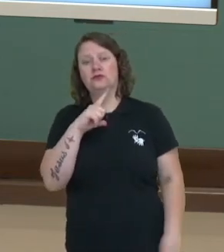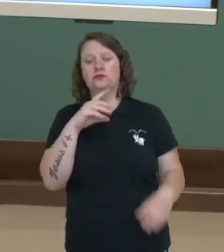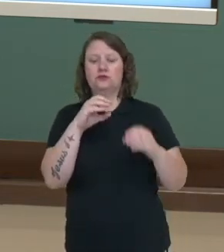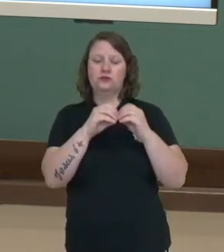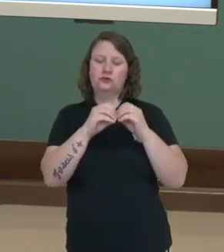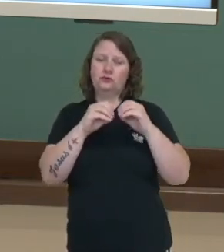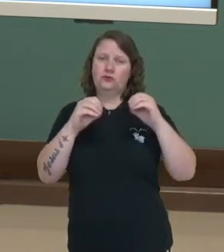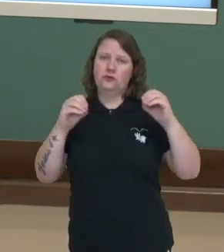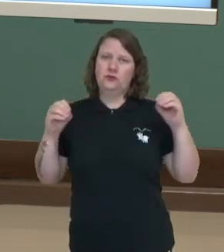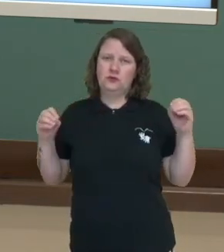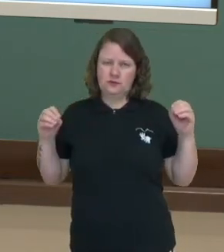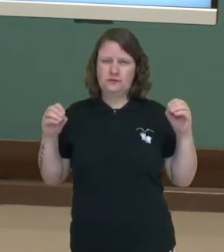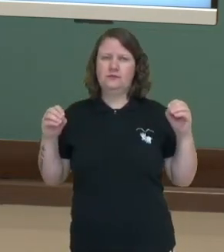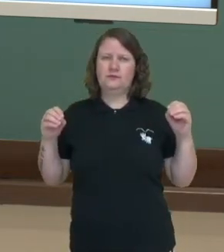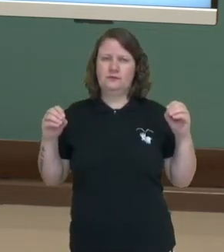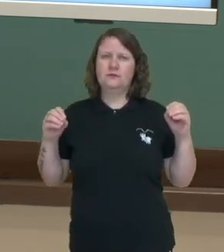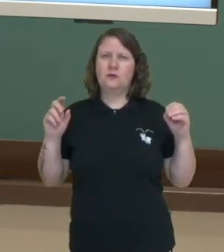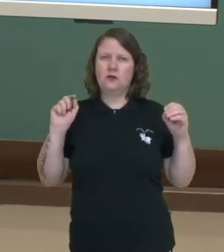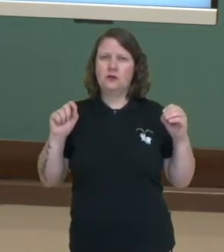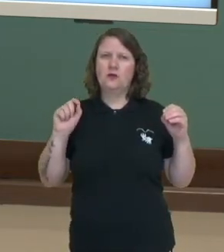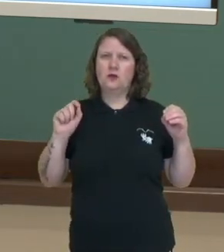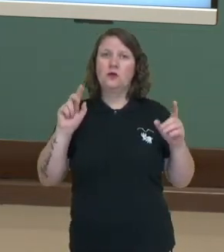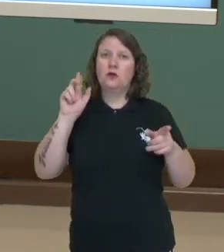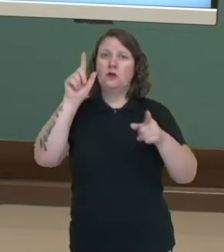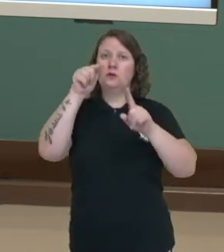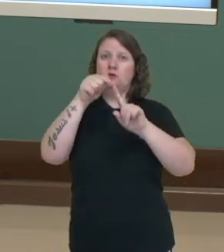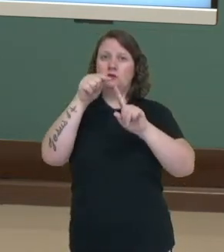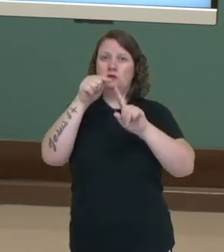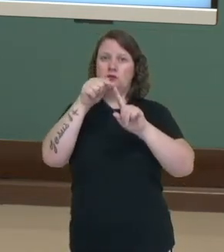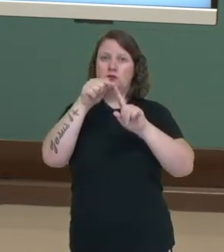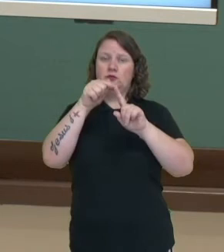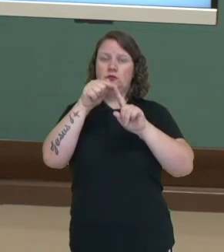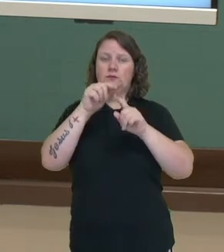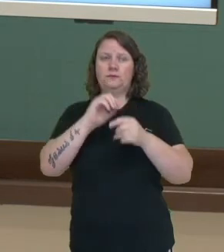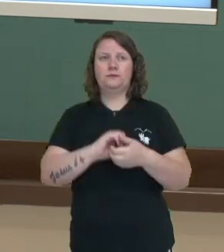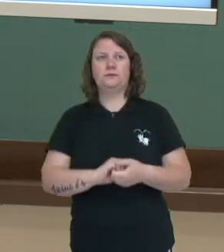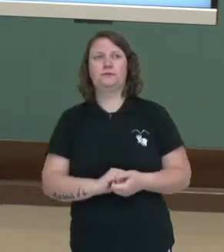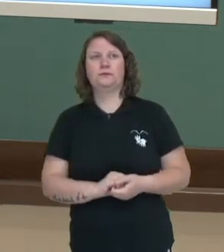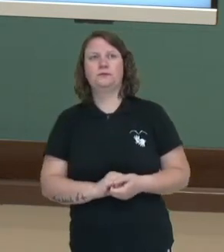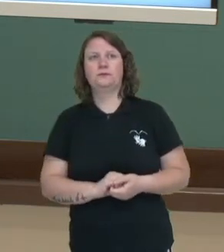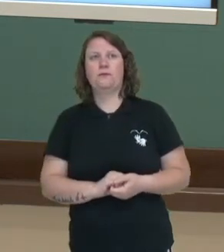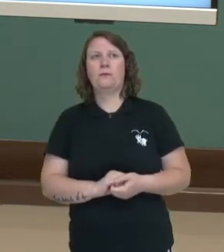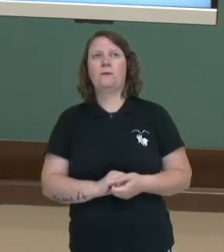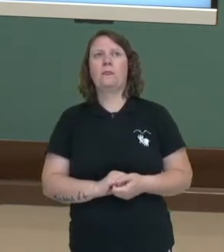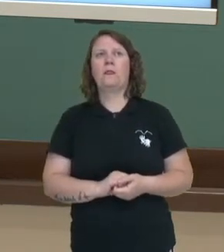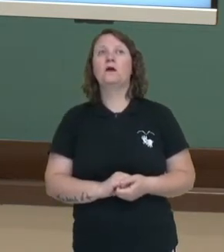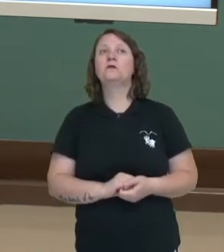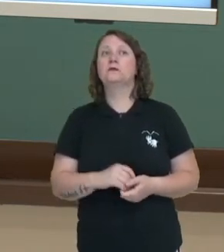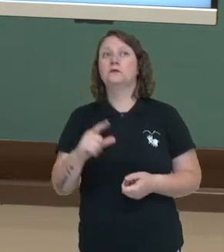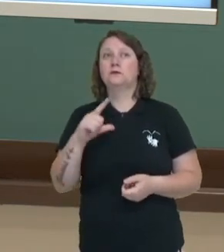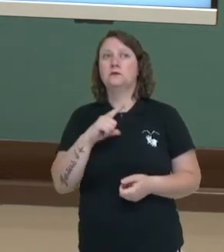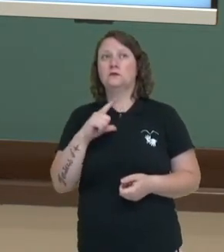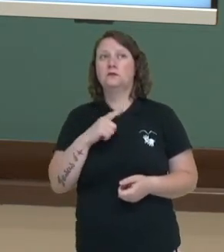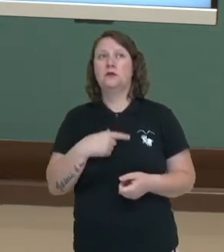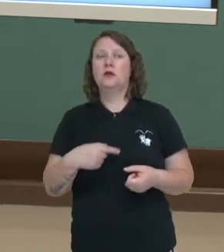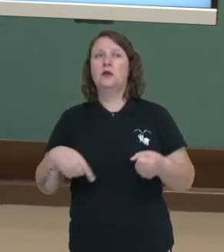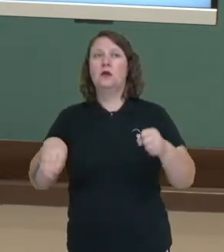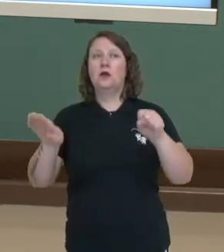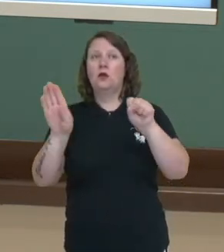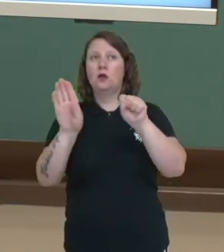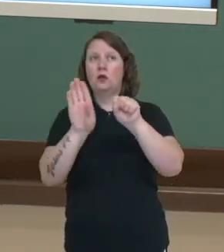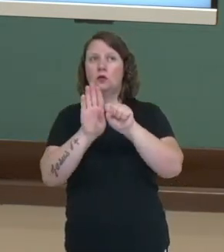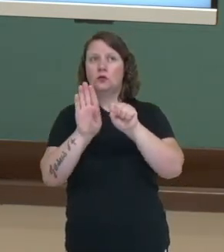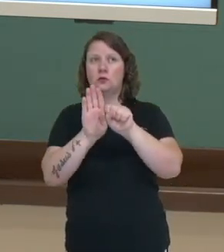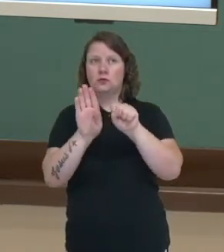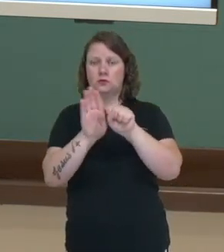oração. Ele faz o papel, a função sintática de uma oração. Então, ele leva isso no nome. Se tem papel de sujeito, é uma